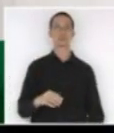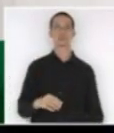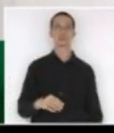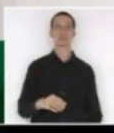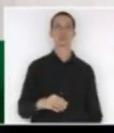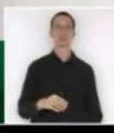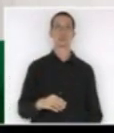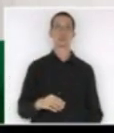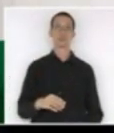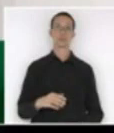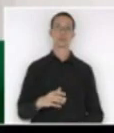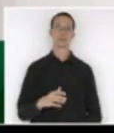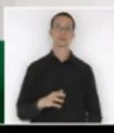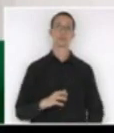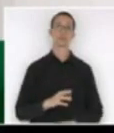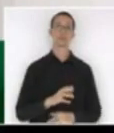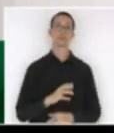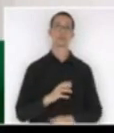desta Assembleia.